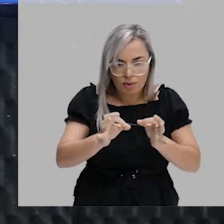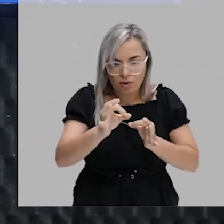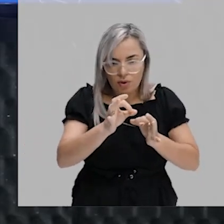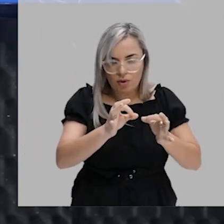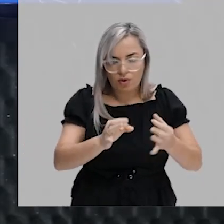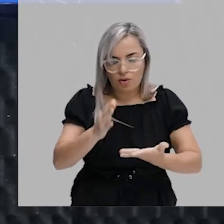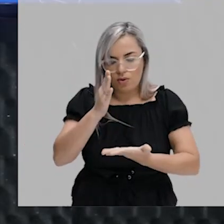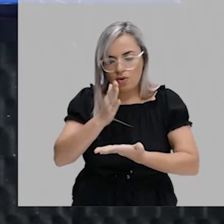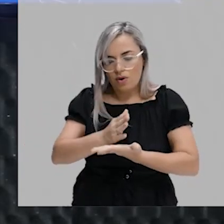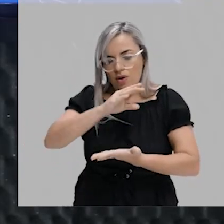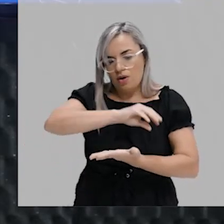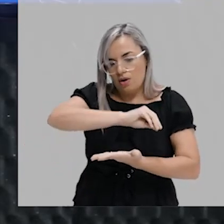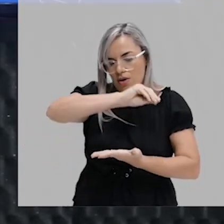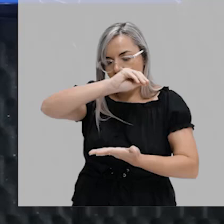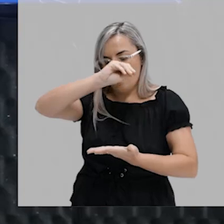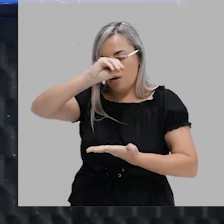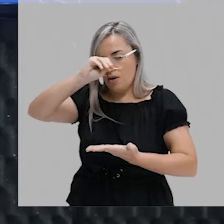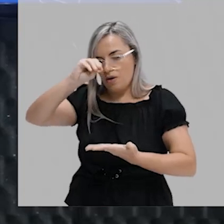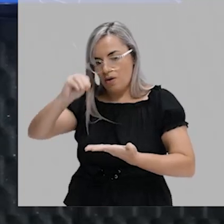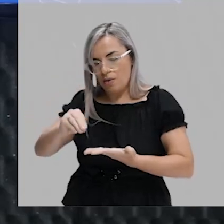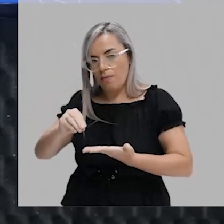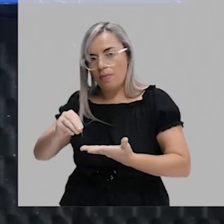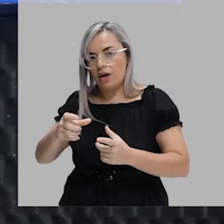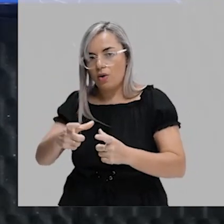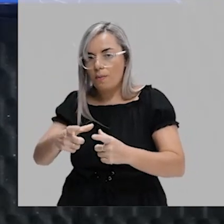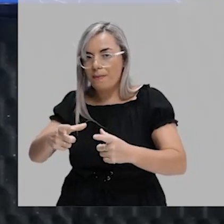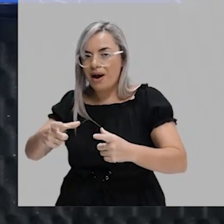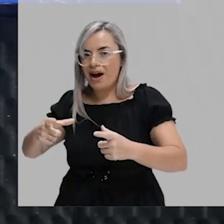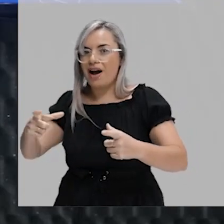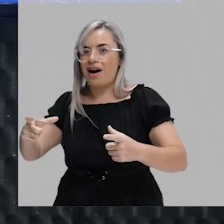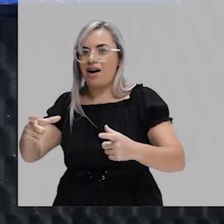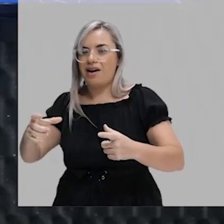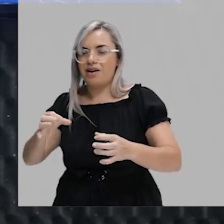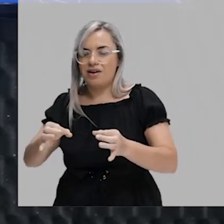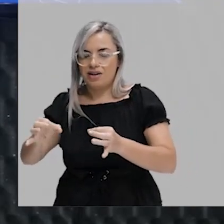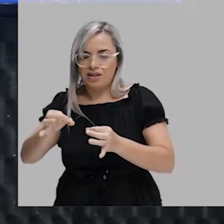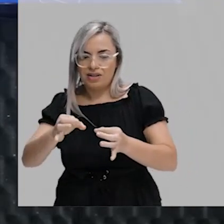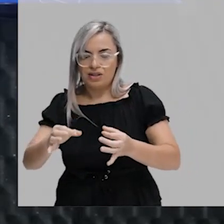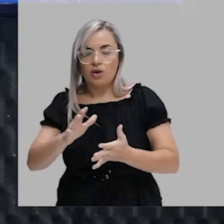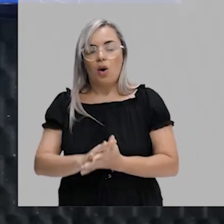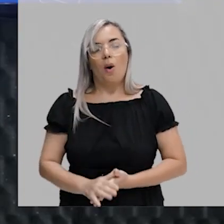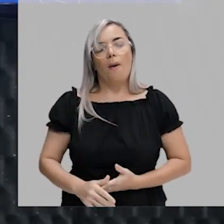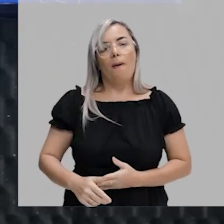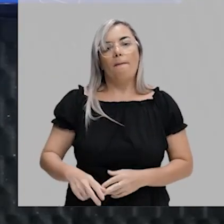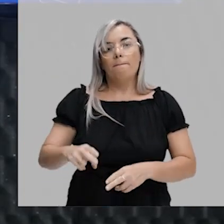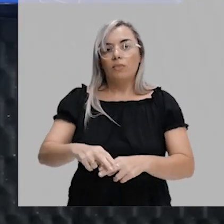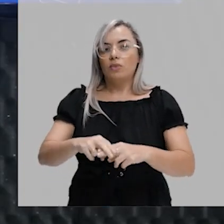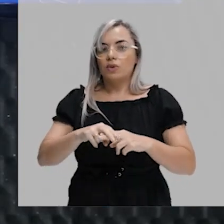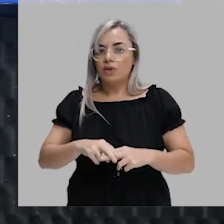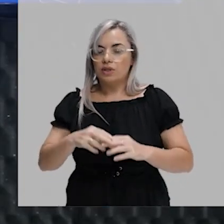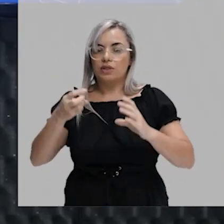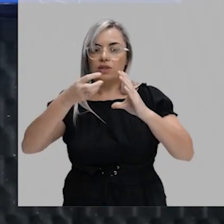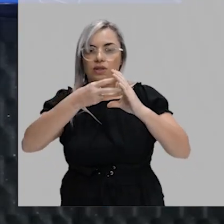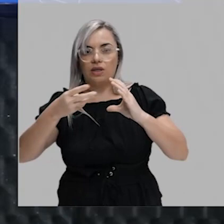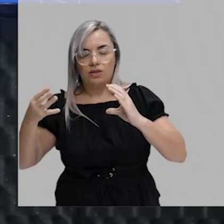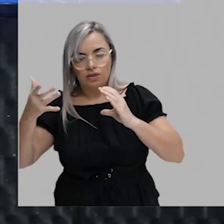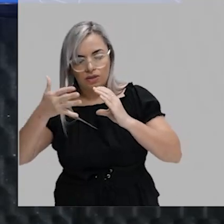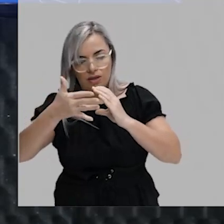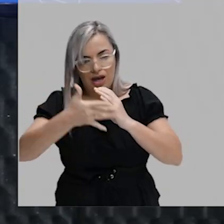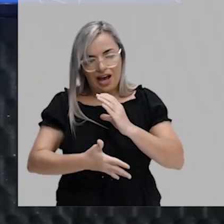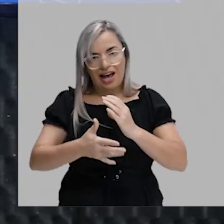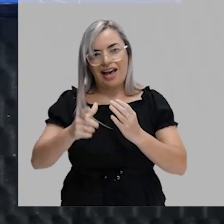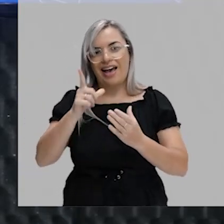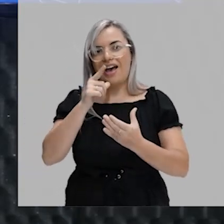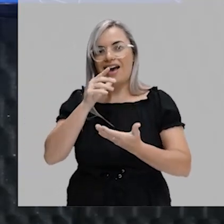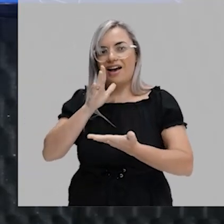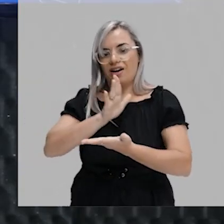seja, na osmose é a passagem de água e não de soluto do meio menos concentrado, ou seja, do